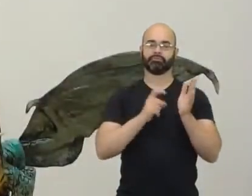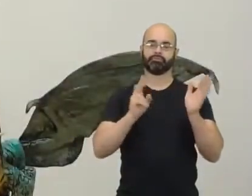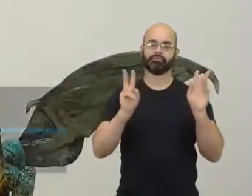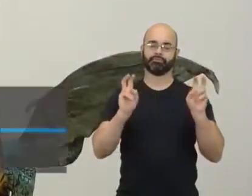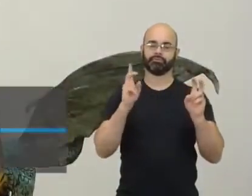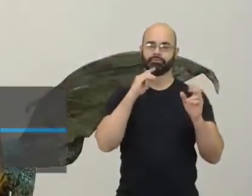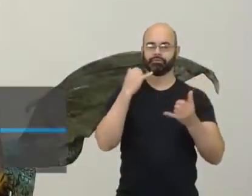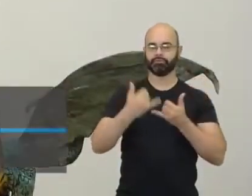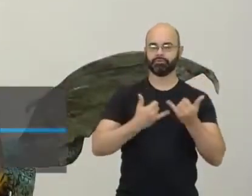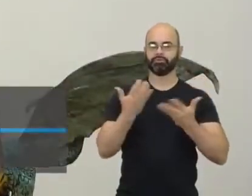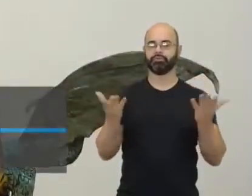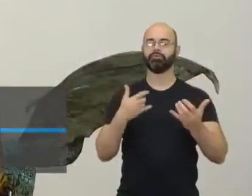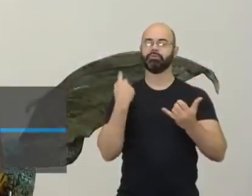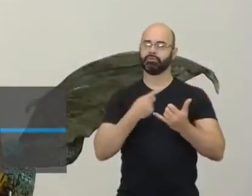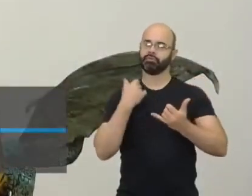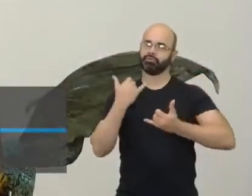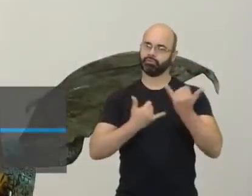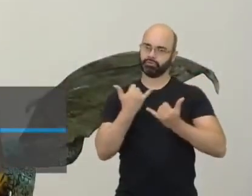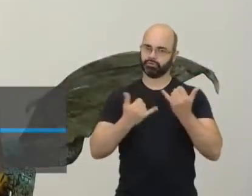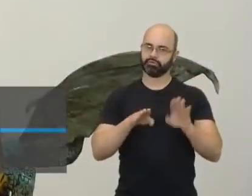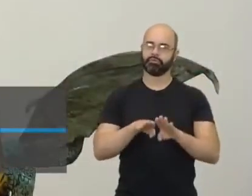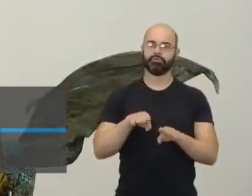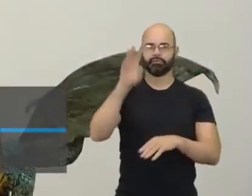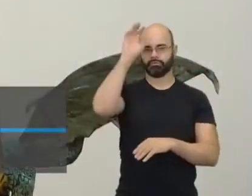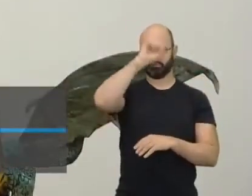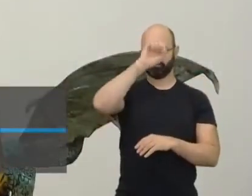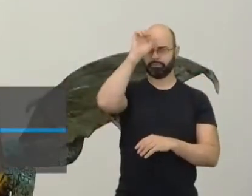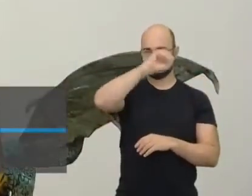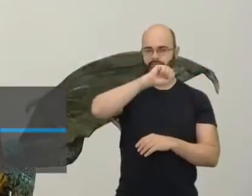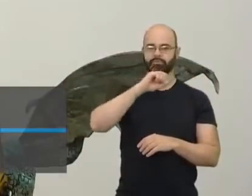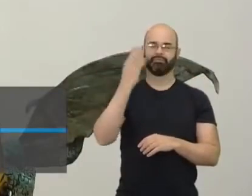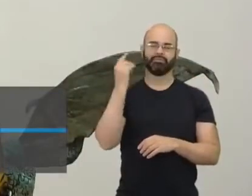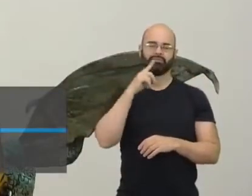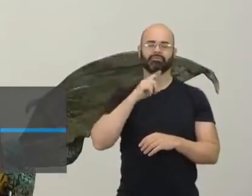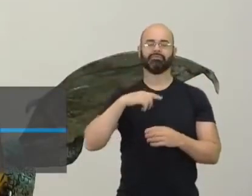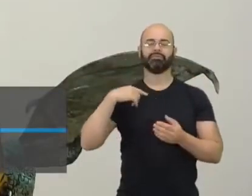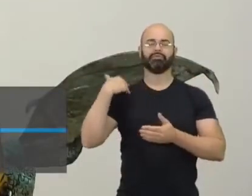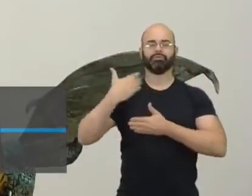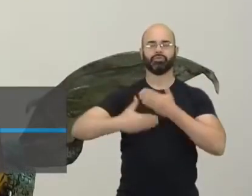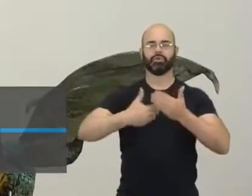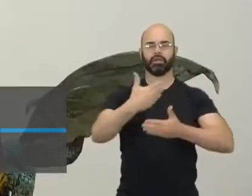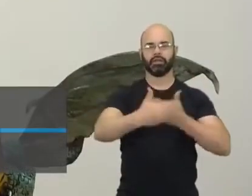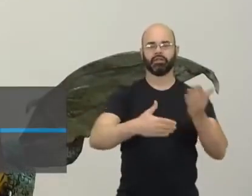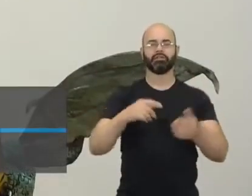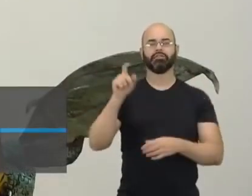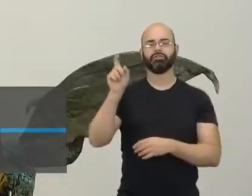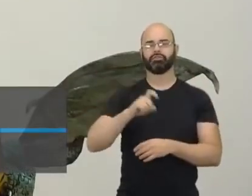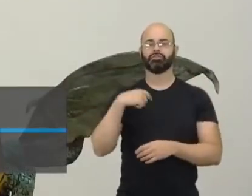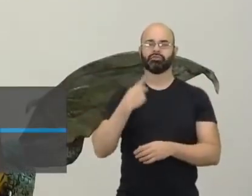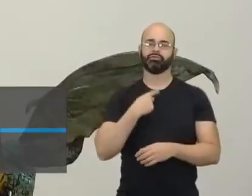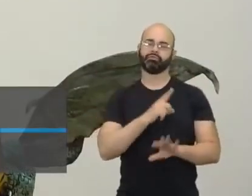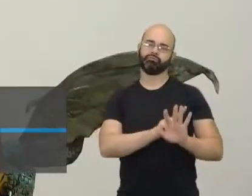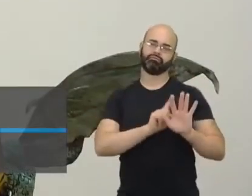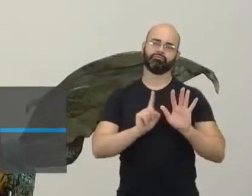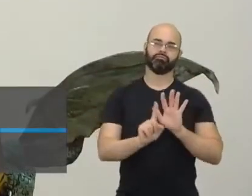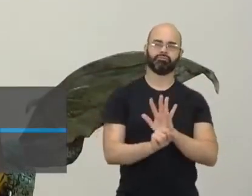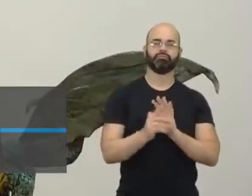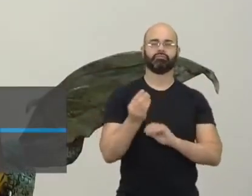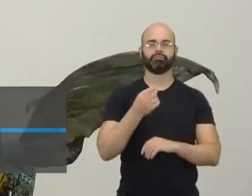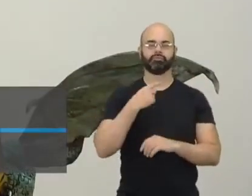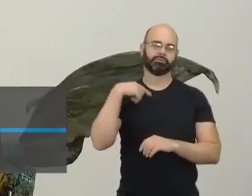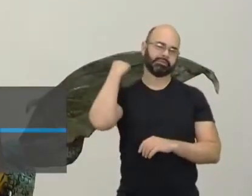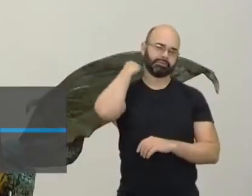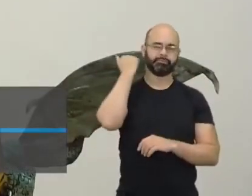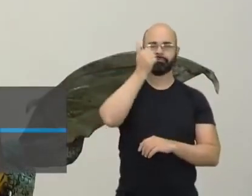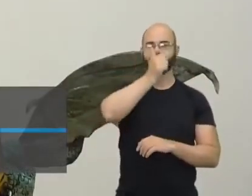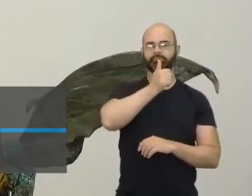nós também vamos trabalhar os jogos, né? A semana passada nós vimos com a jornada X como que a gente pode ter uma proatividade, lidar com o estresse, e hoje nós